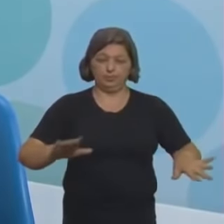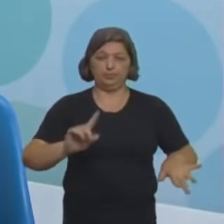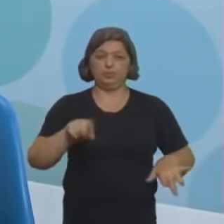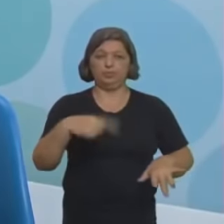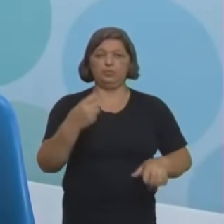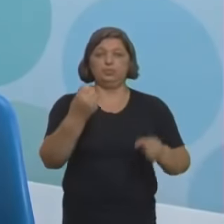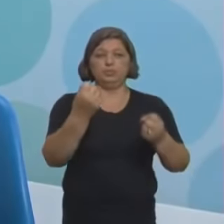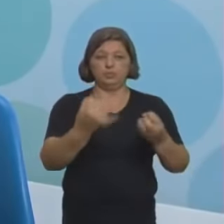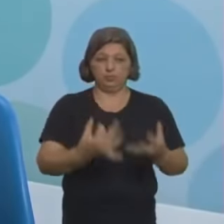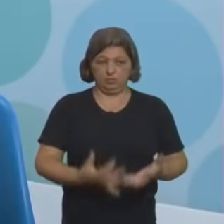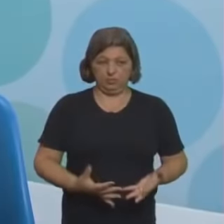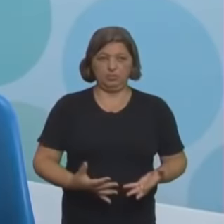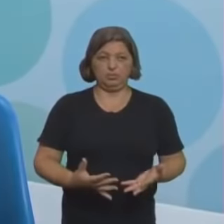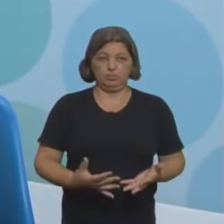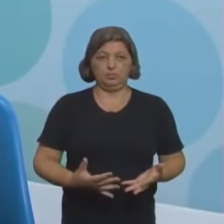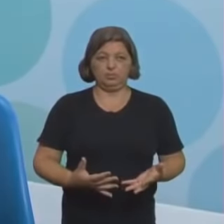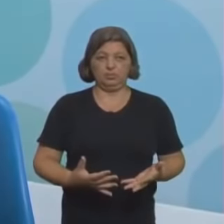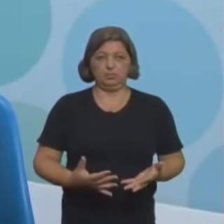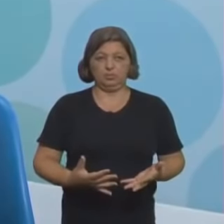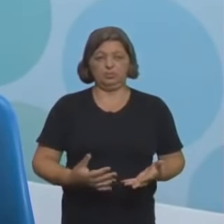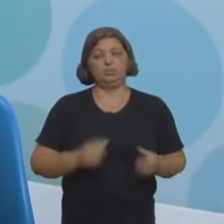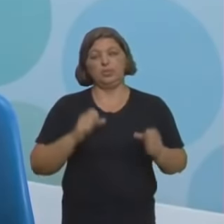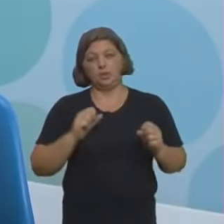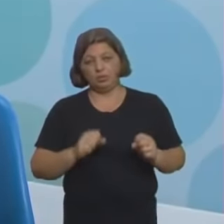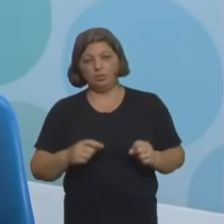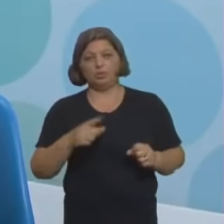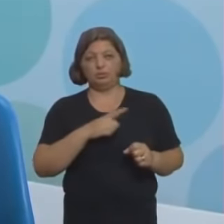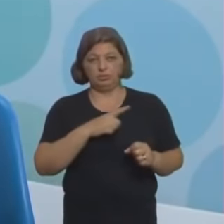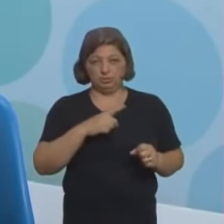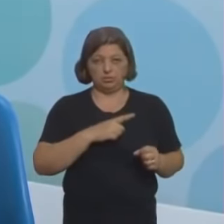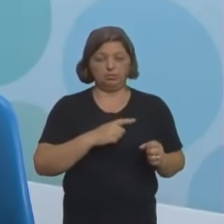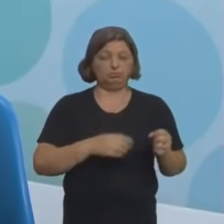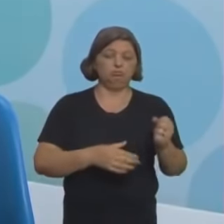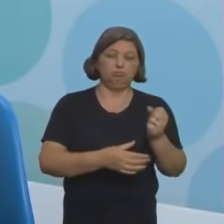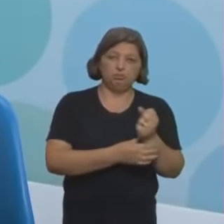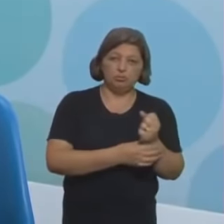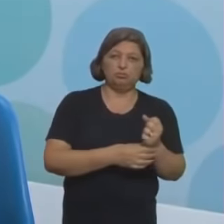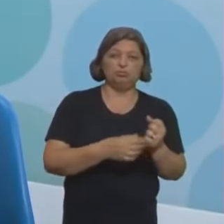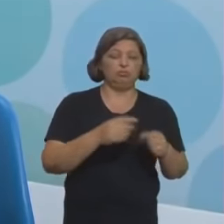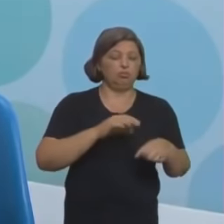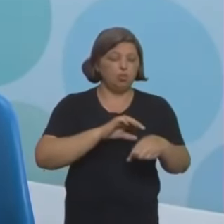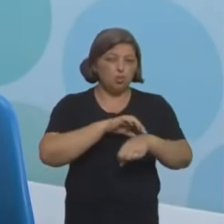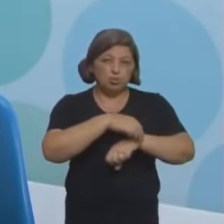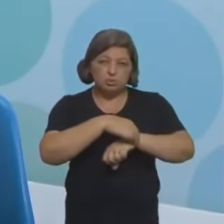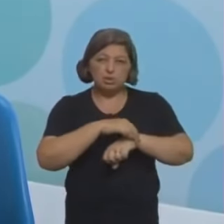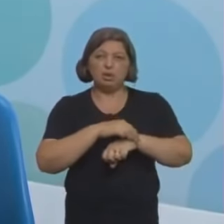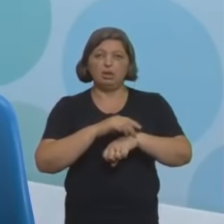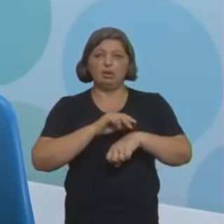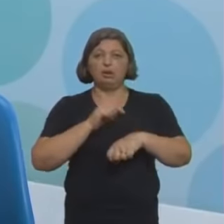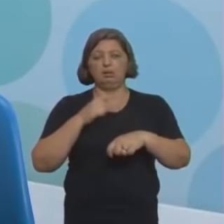explicação de que podem existir e existem pulseiras iguais.